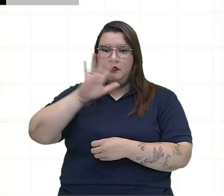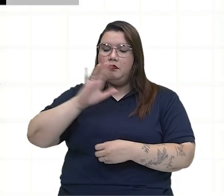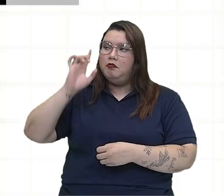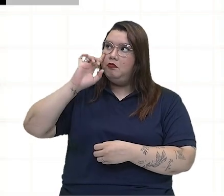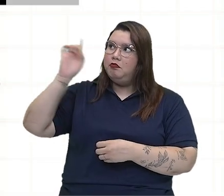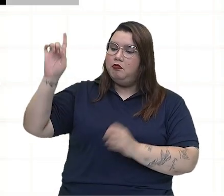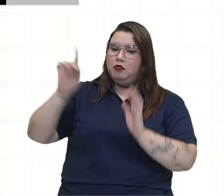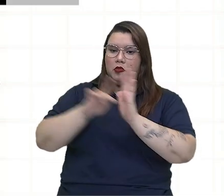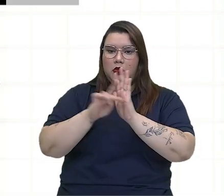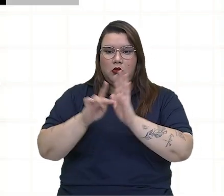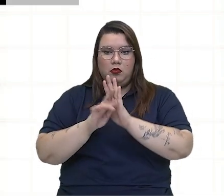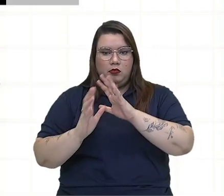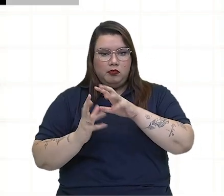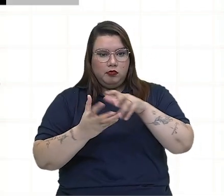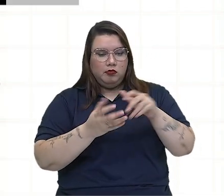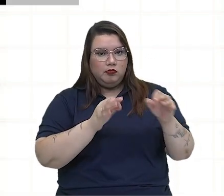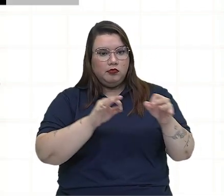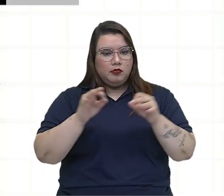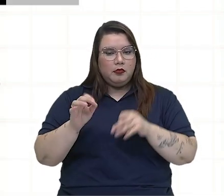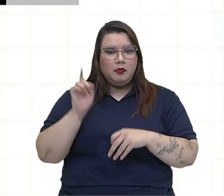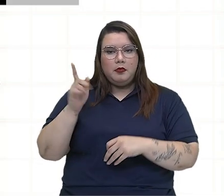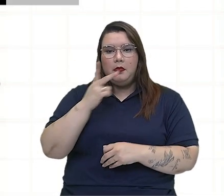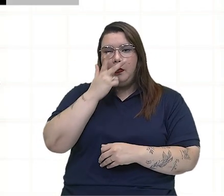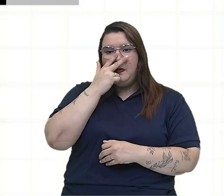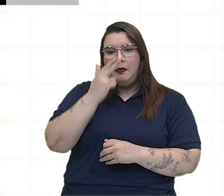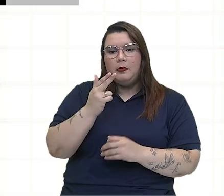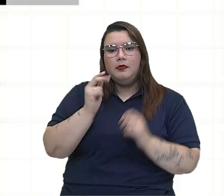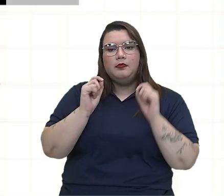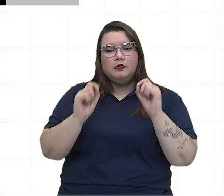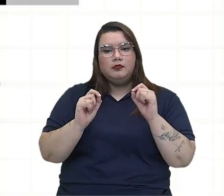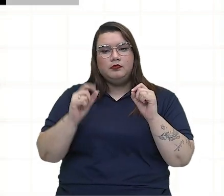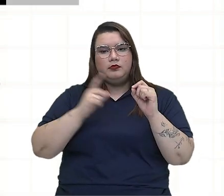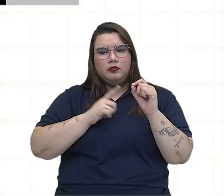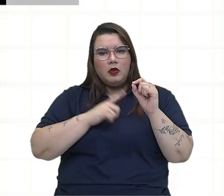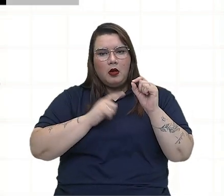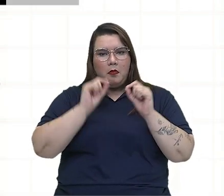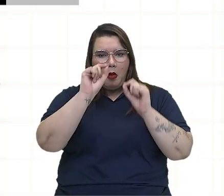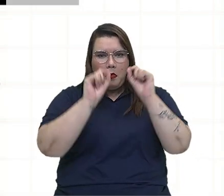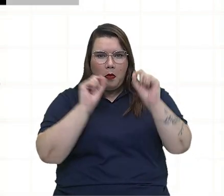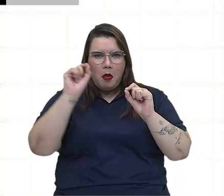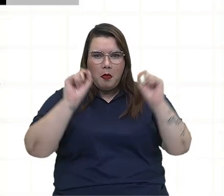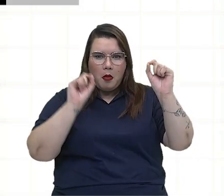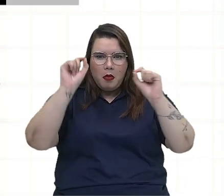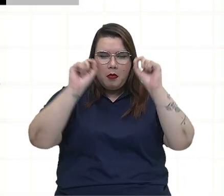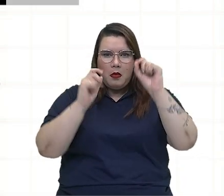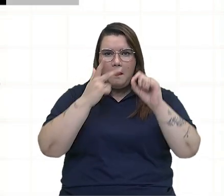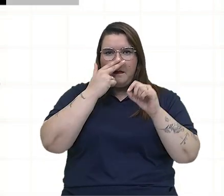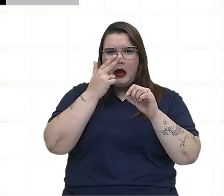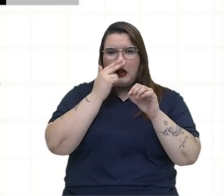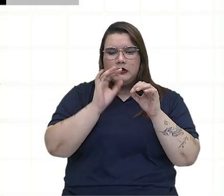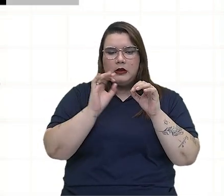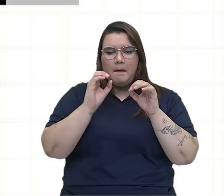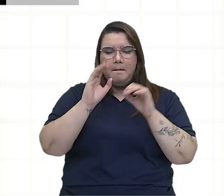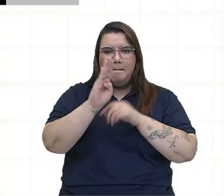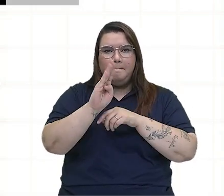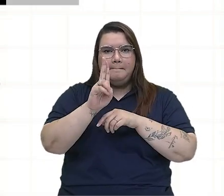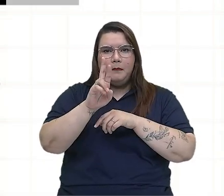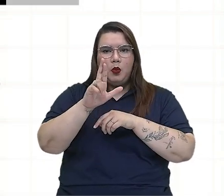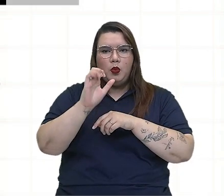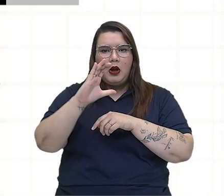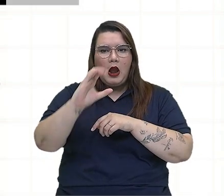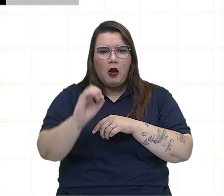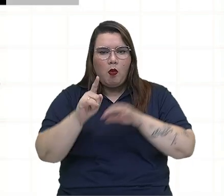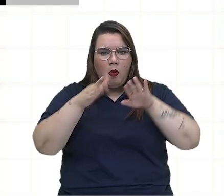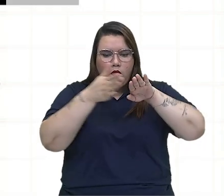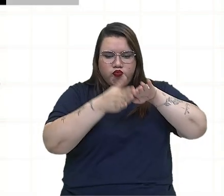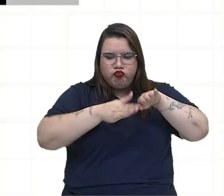imagem de Mercúrio, e vocês podem ver que parece que existem diversos buracos ao longo da superfície, são